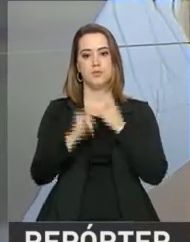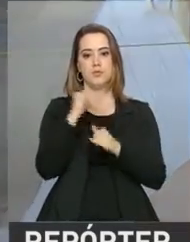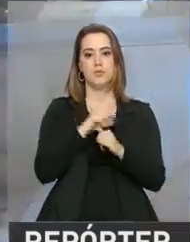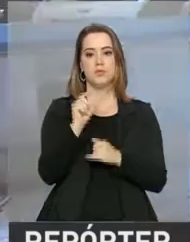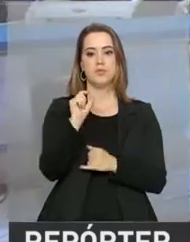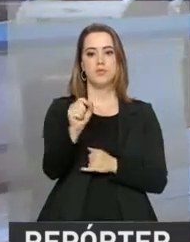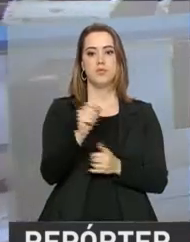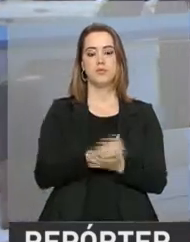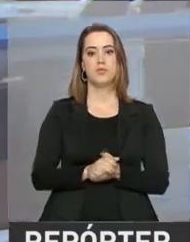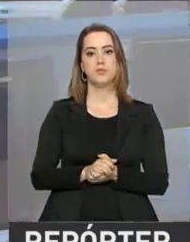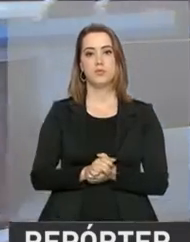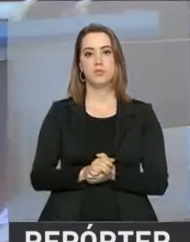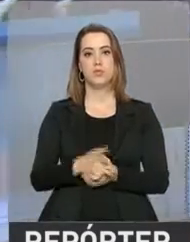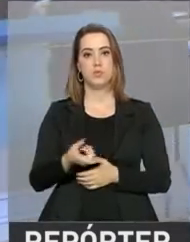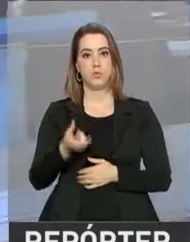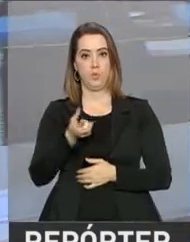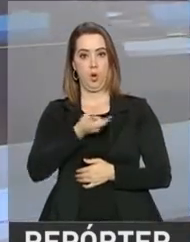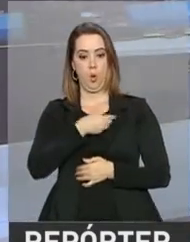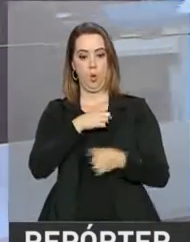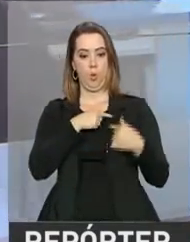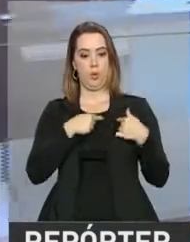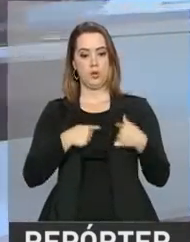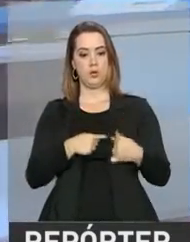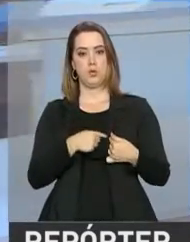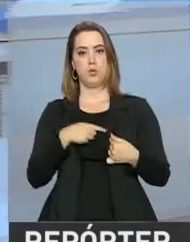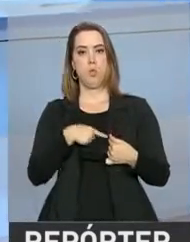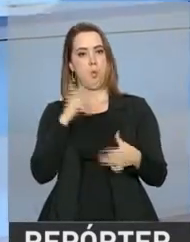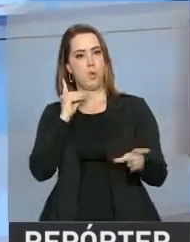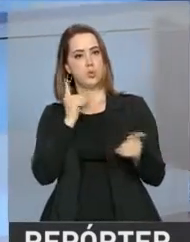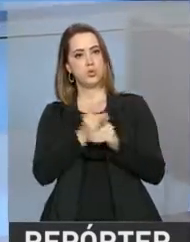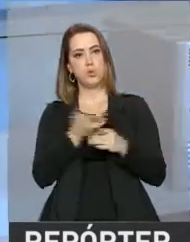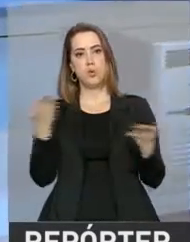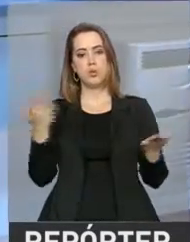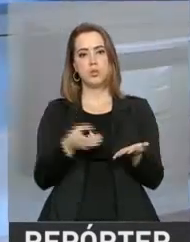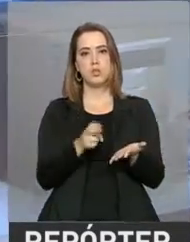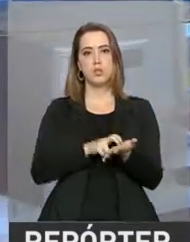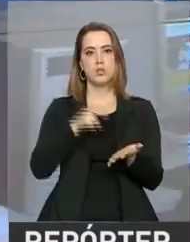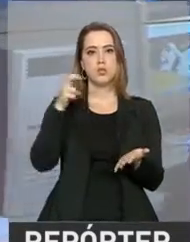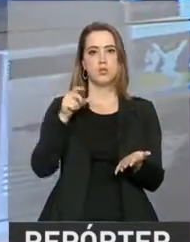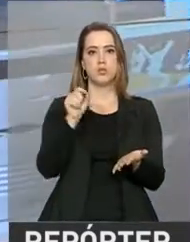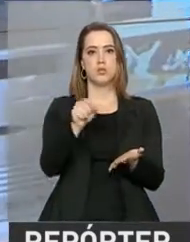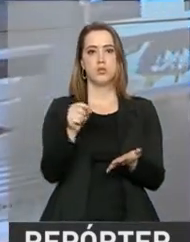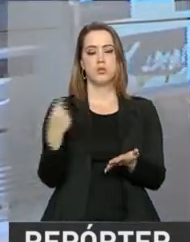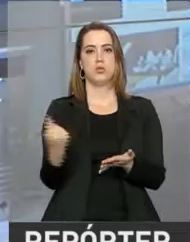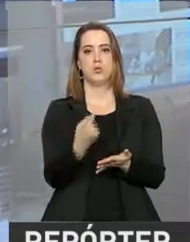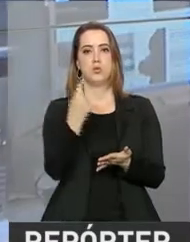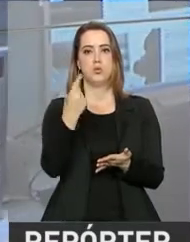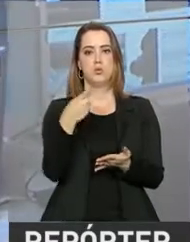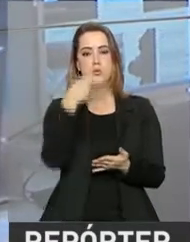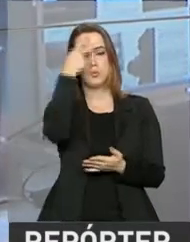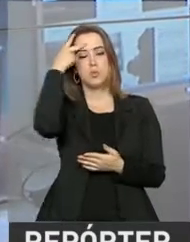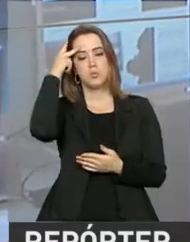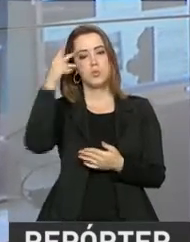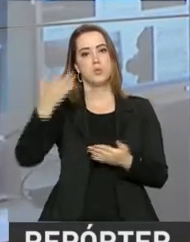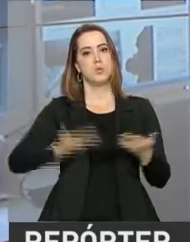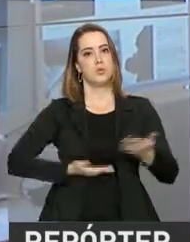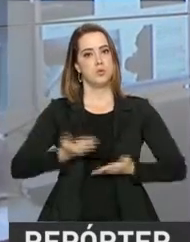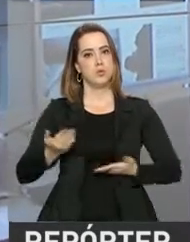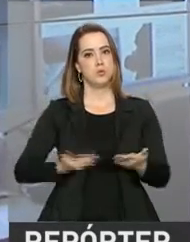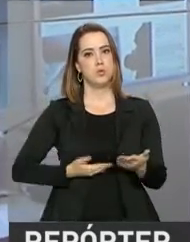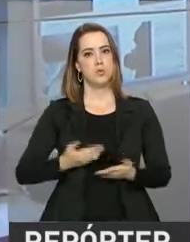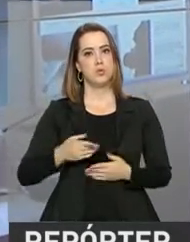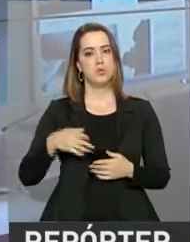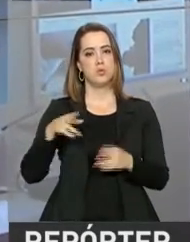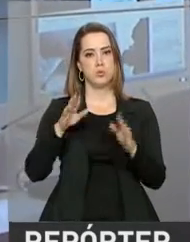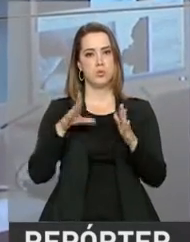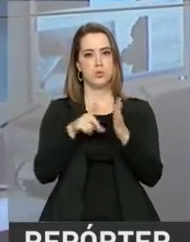informações. O broche da faixa presidencial foi encontrado na manhã de hoje por um funcionário do Palácio do Planalto. O objeto estava embaixo